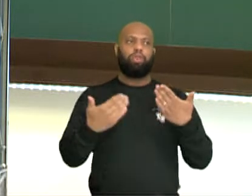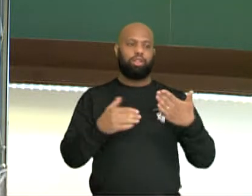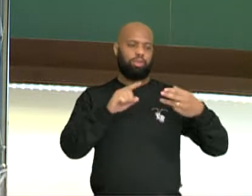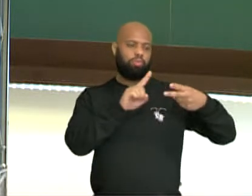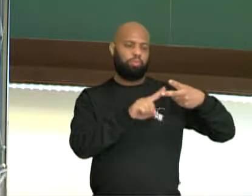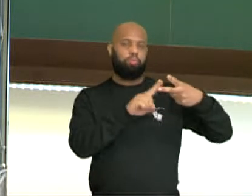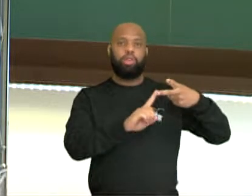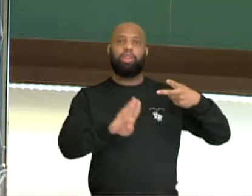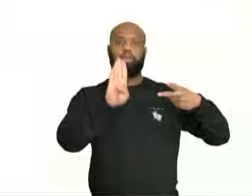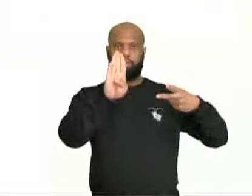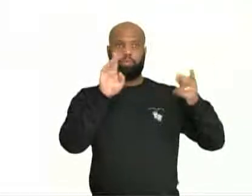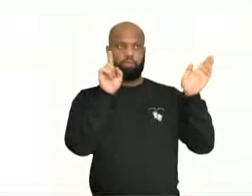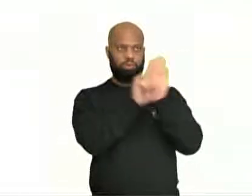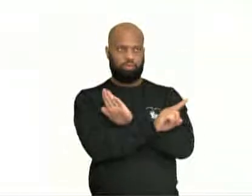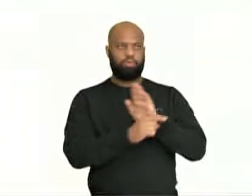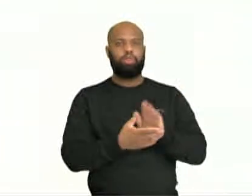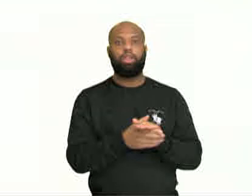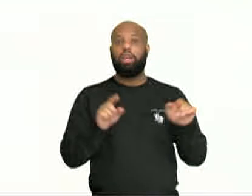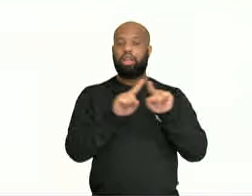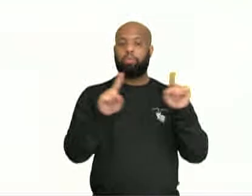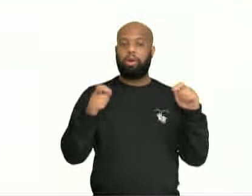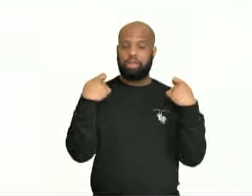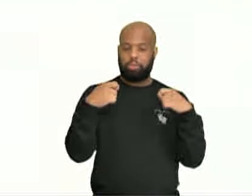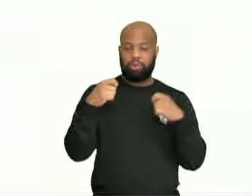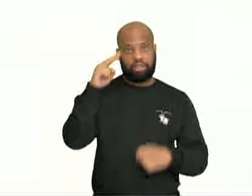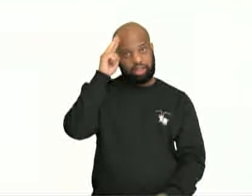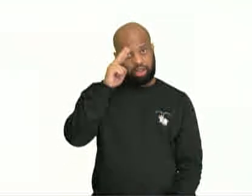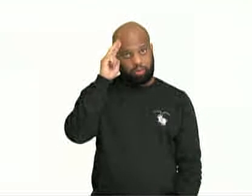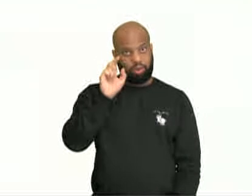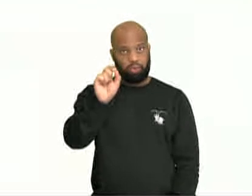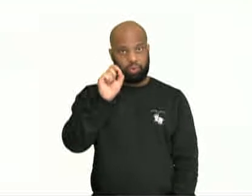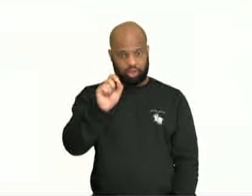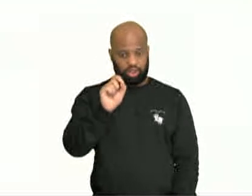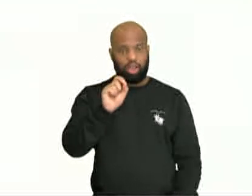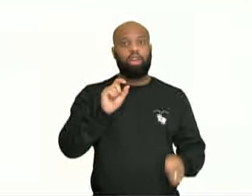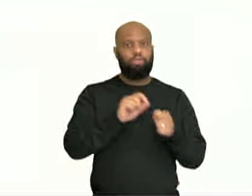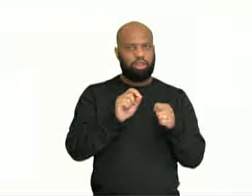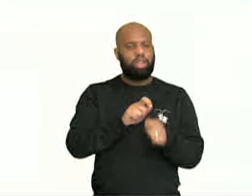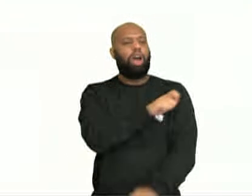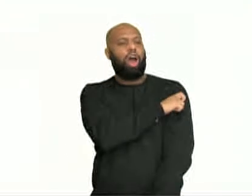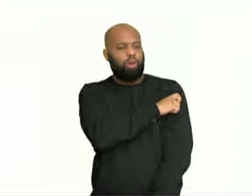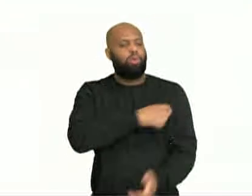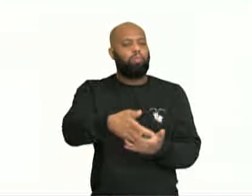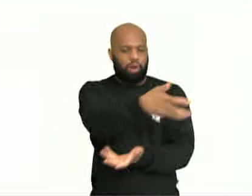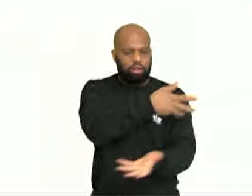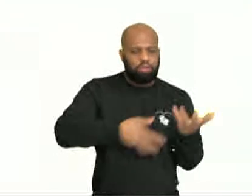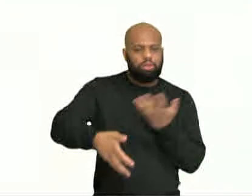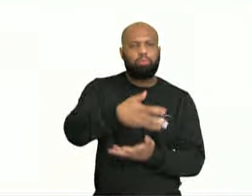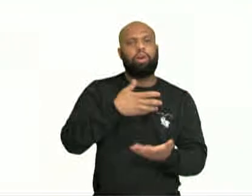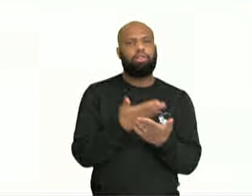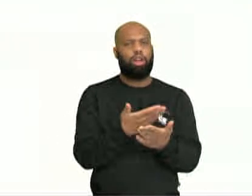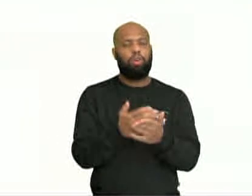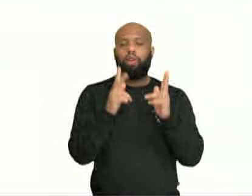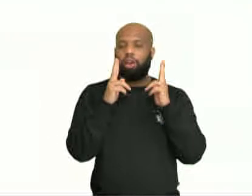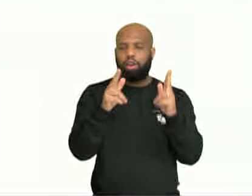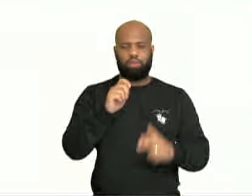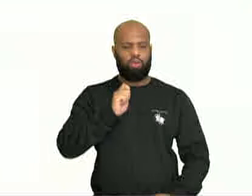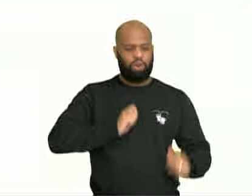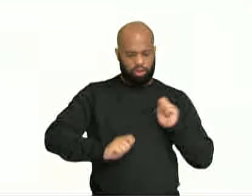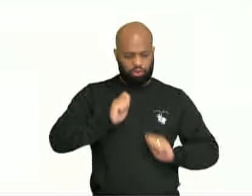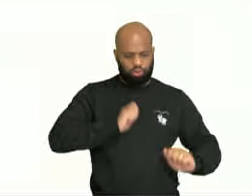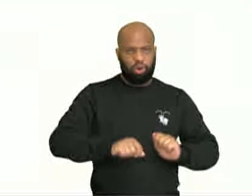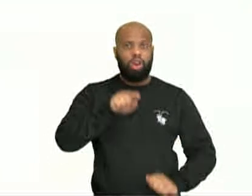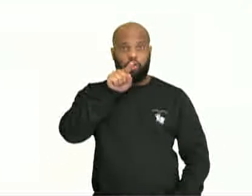B, eu te perguntei, mas é preciso lembrar de fazer o aluno participar da aula como se fosse um ator. Você já